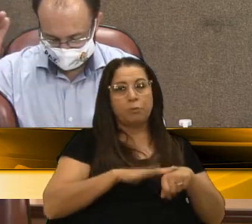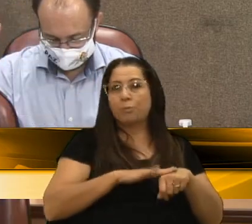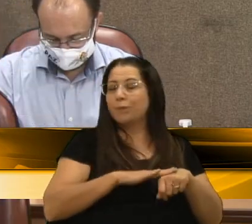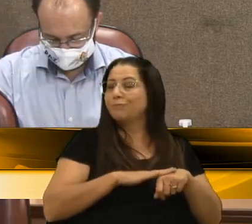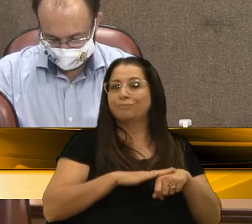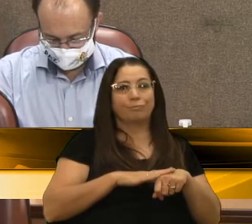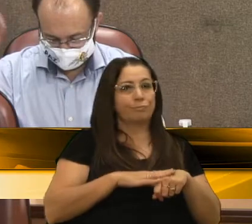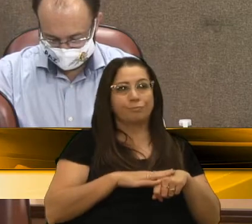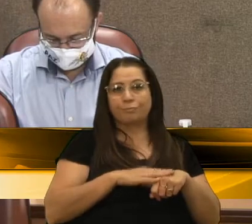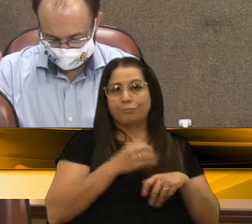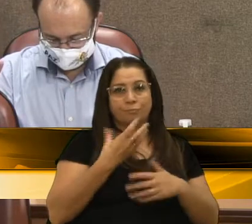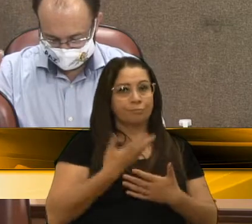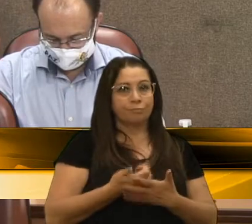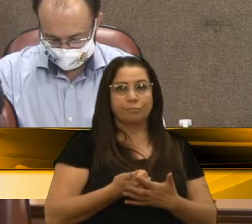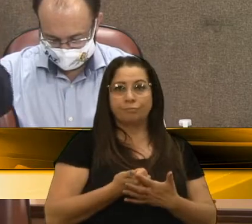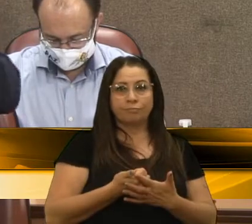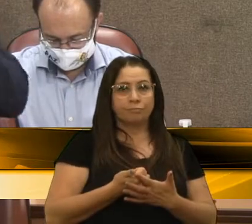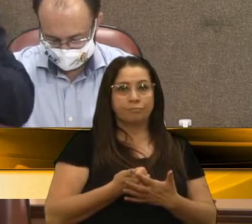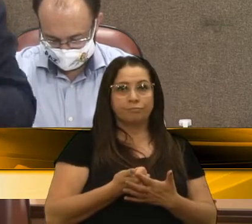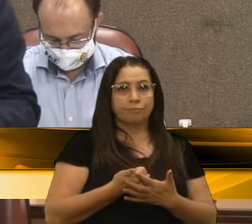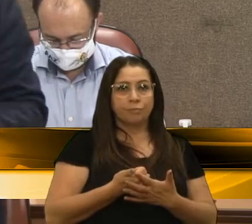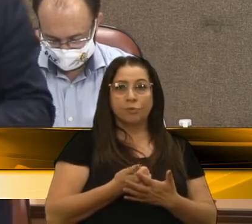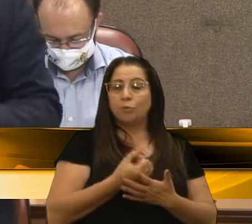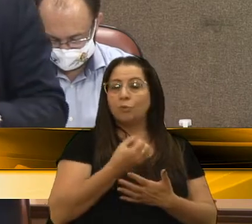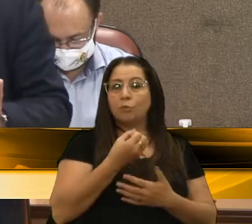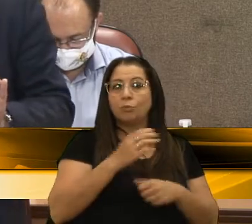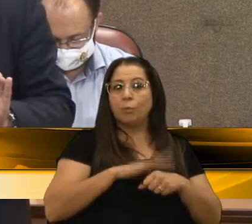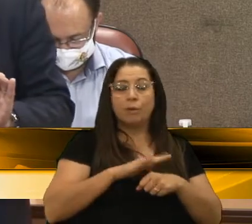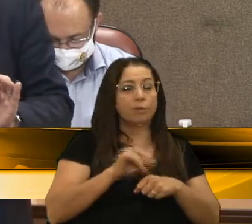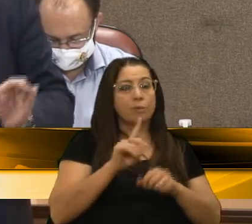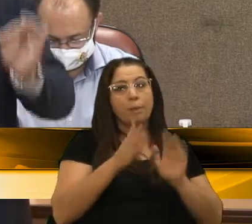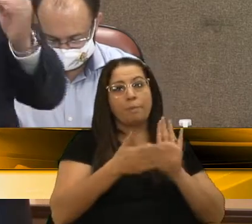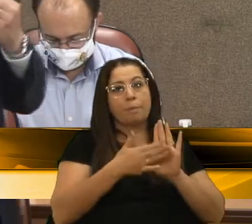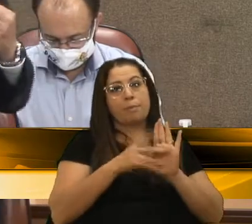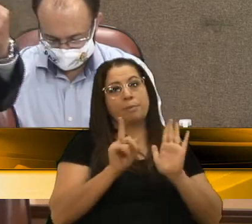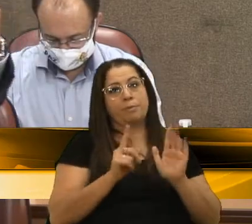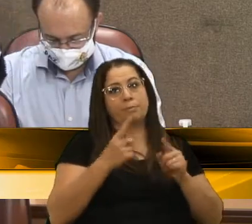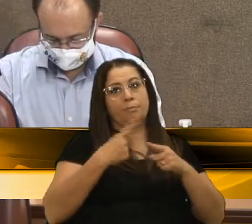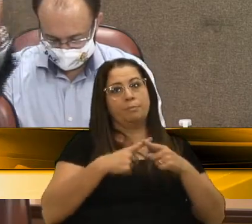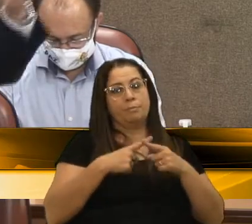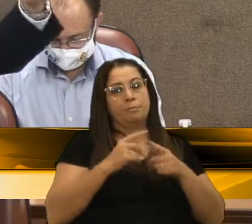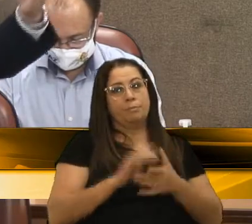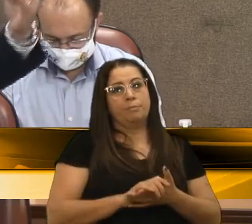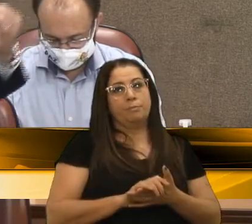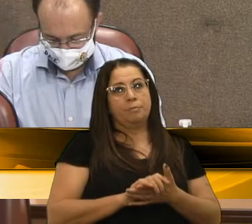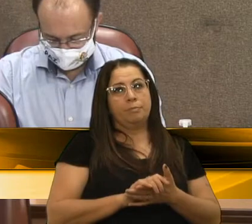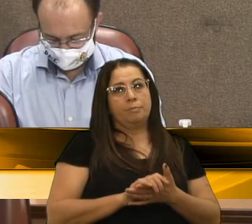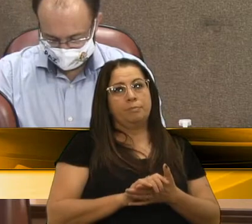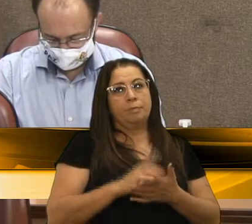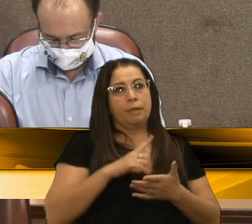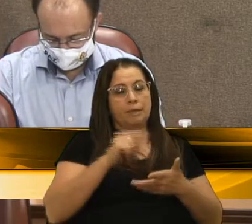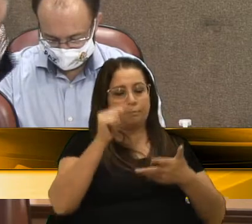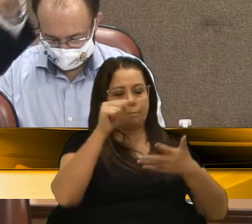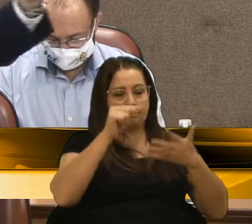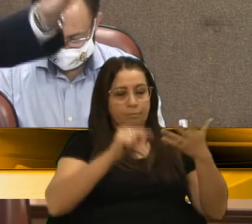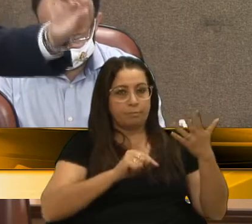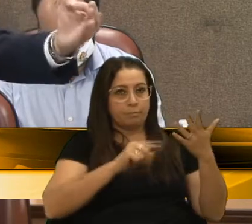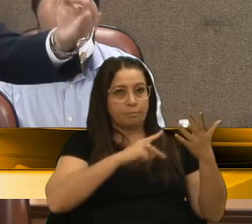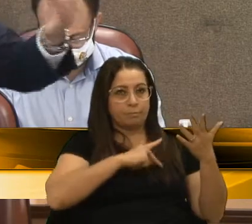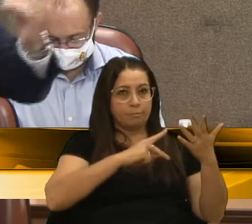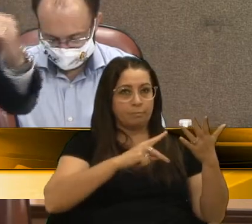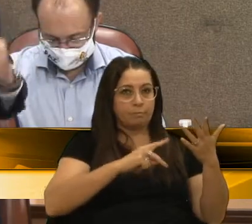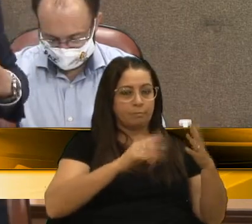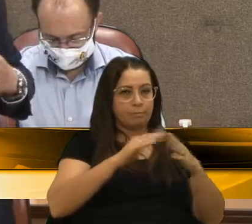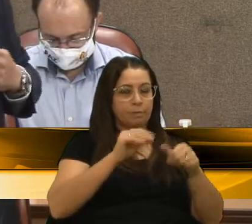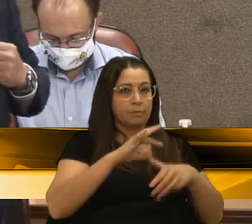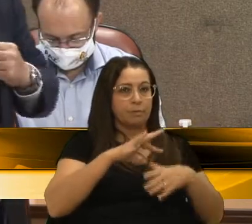inoportuno, o momento não é propício a isso, né? Por quê? Elenquei alguns itens, presidente, e na sequência já